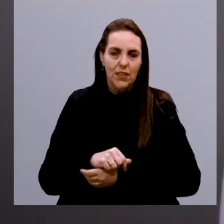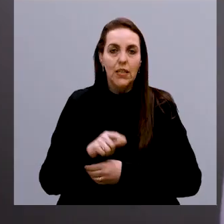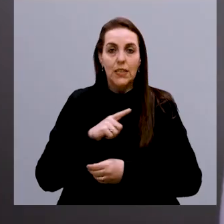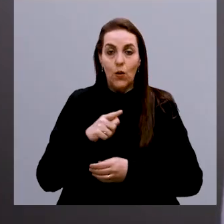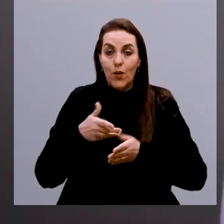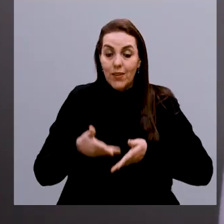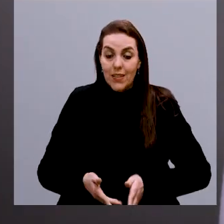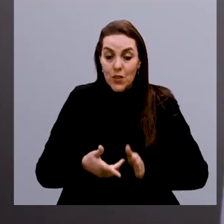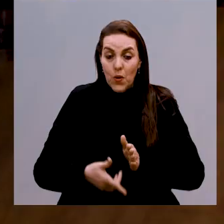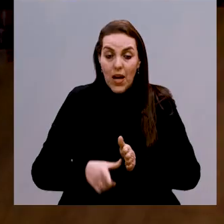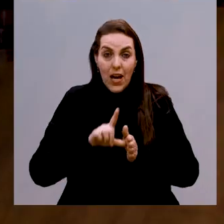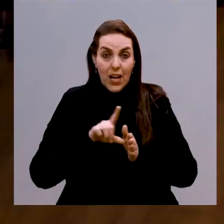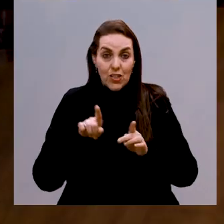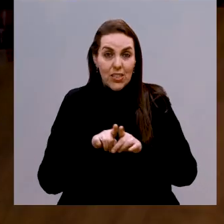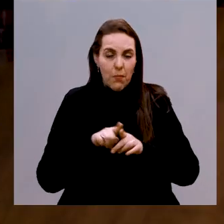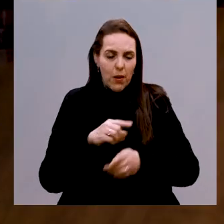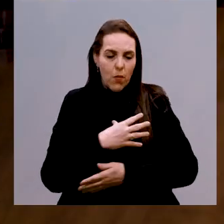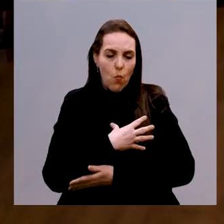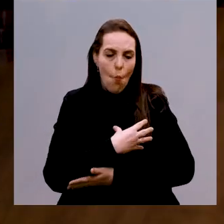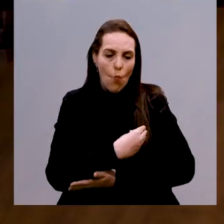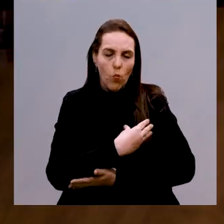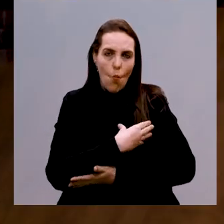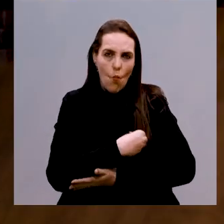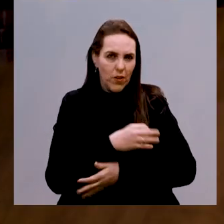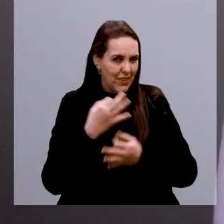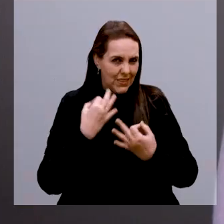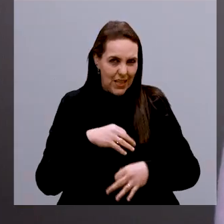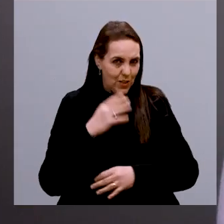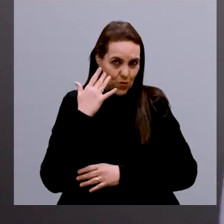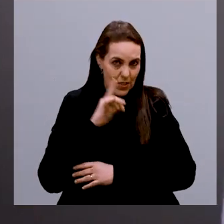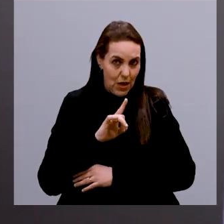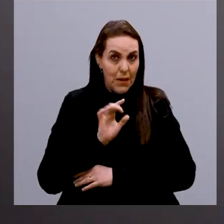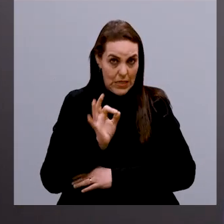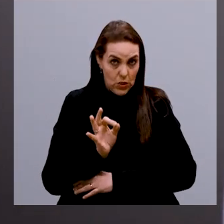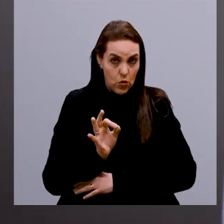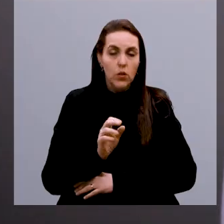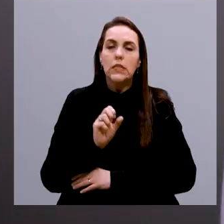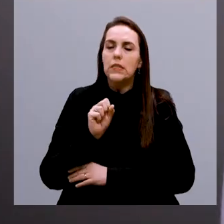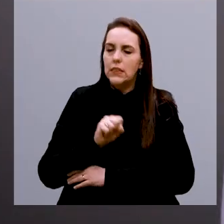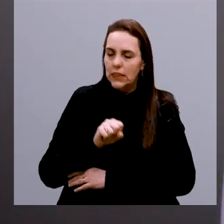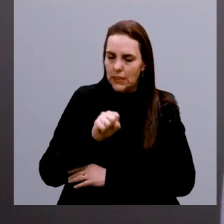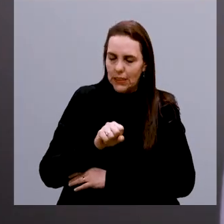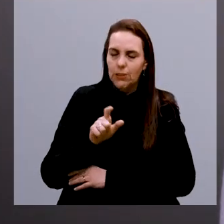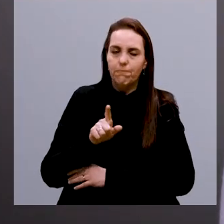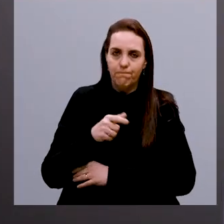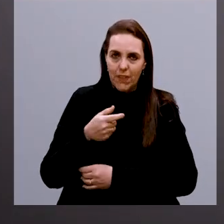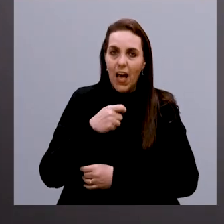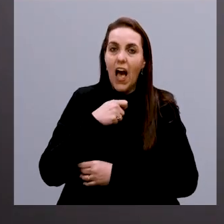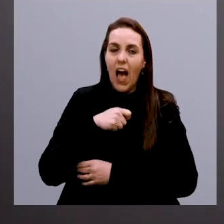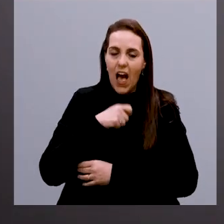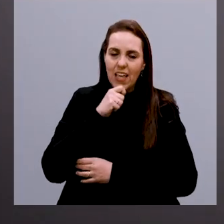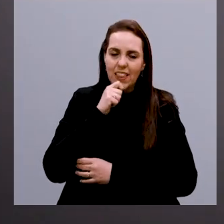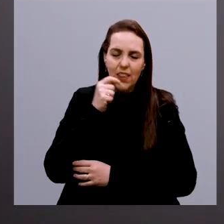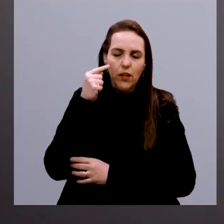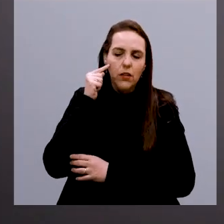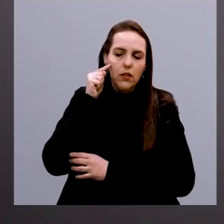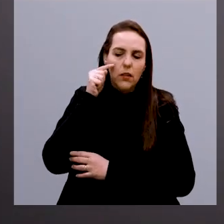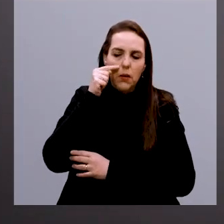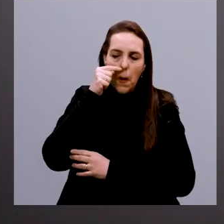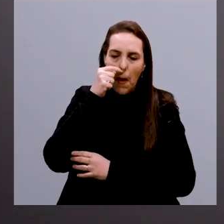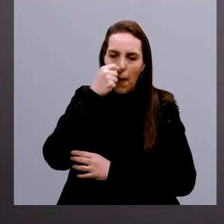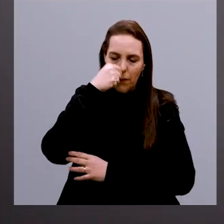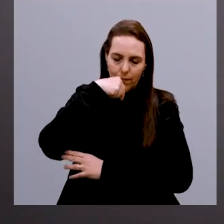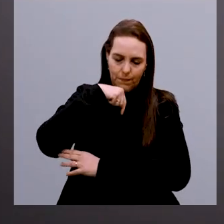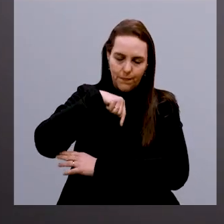então, o prematuro também ele não tem ainda a pega certinha, é isso? Isso. O que ele ainda recebe ainda pela sondinha, né?